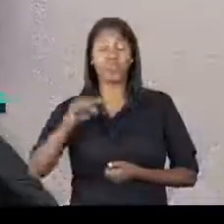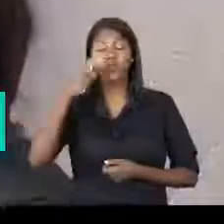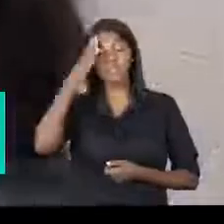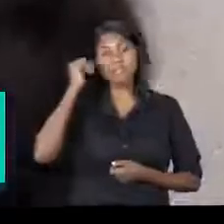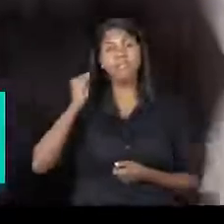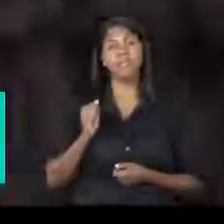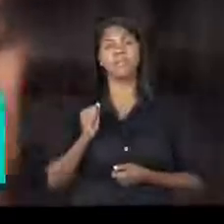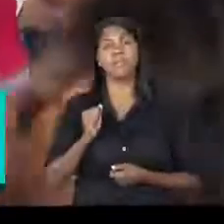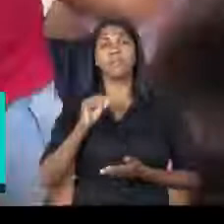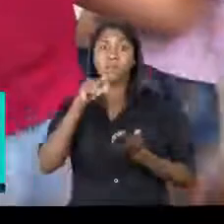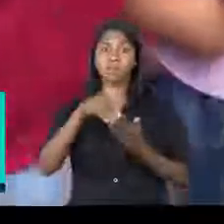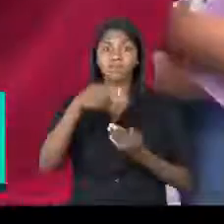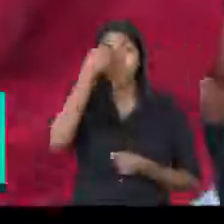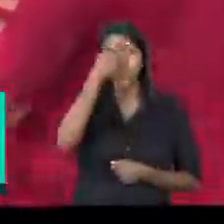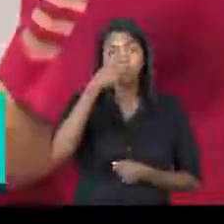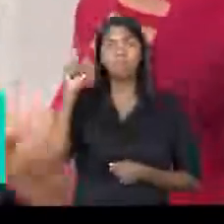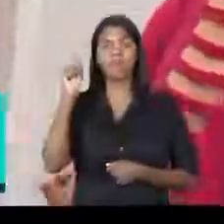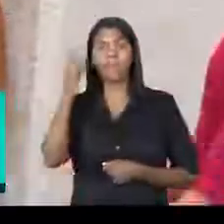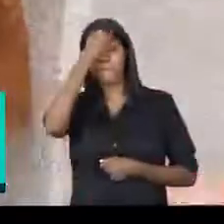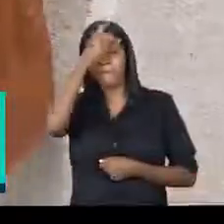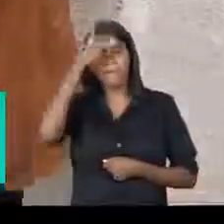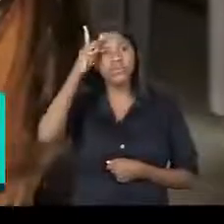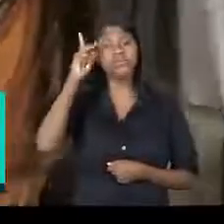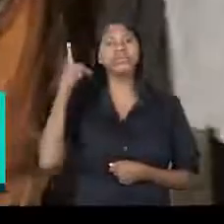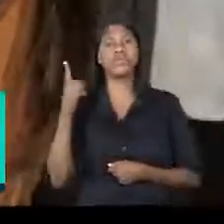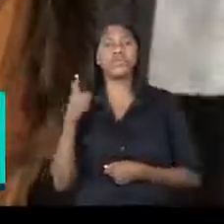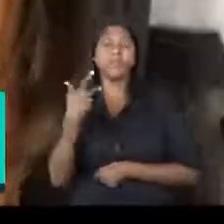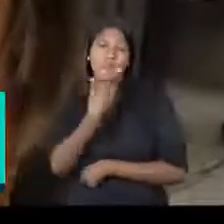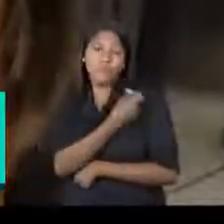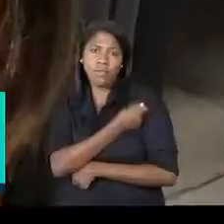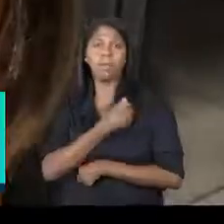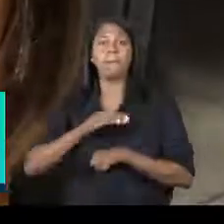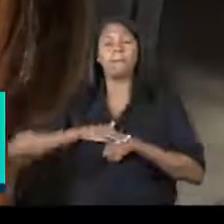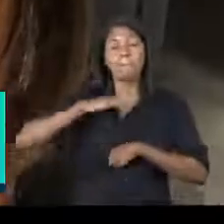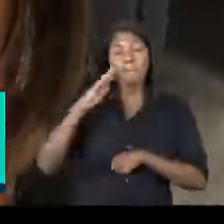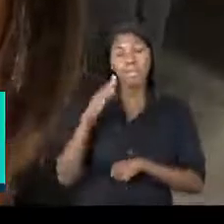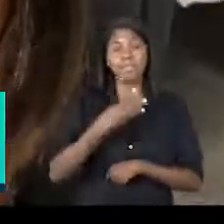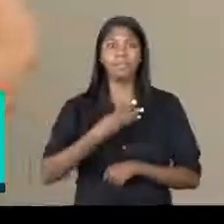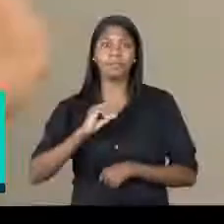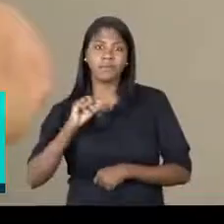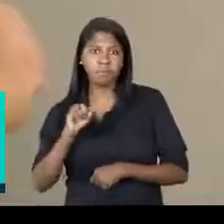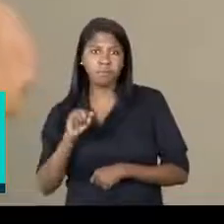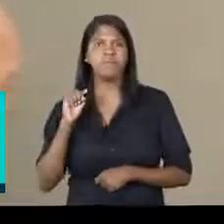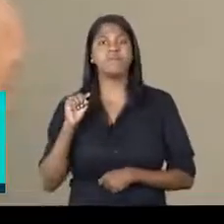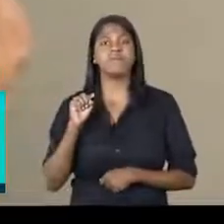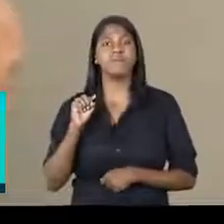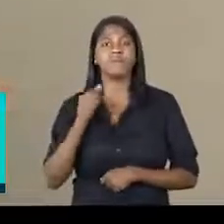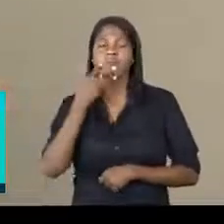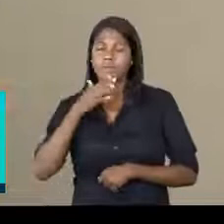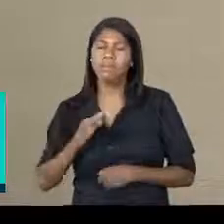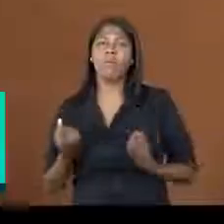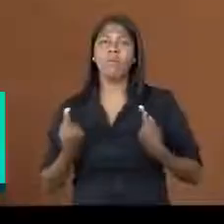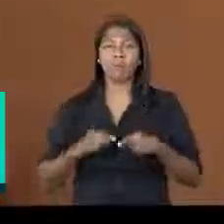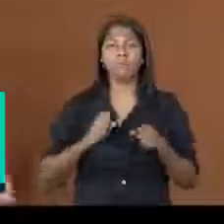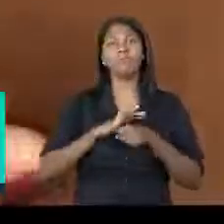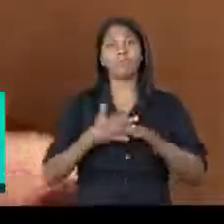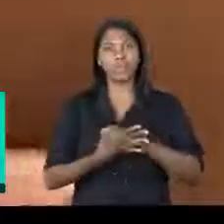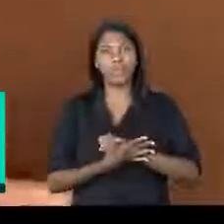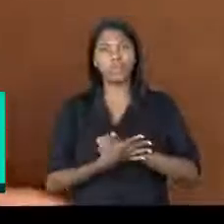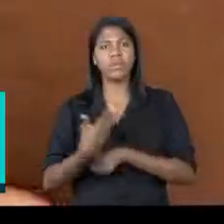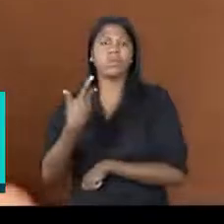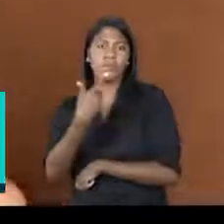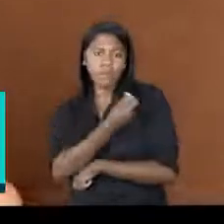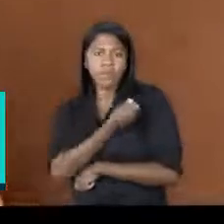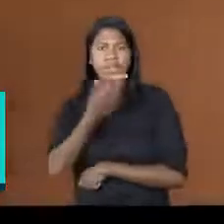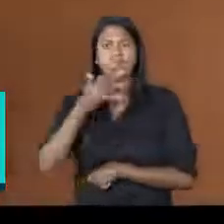Você sabia que nas últimas semanas a Prefeitura de Goiânia vacinou mais de 30 mil crianças contra a Covid-19? Com a